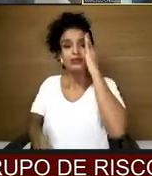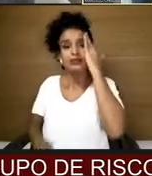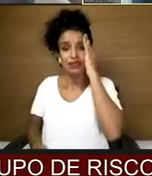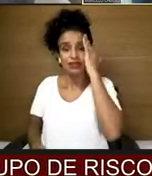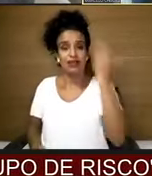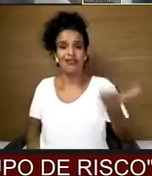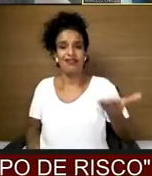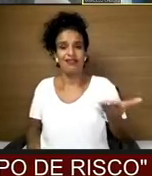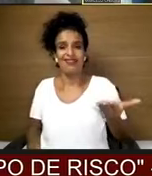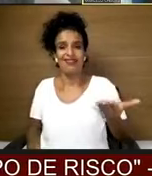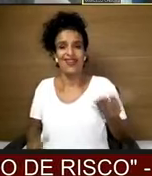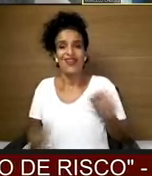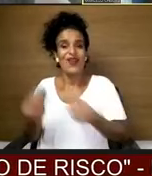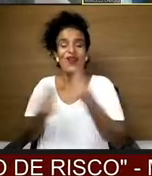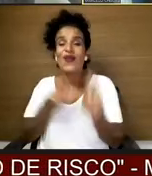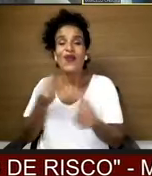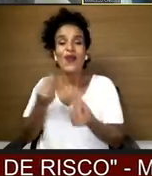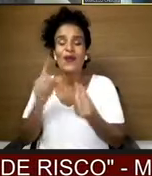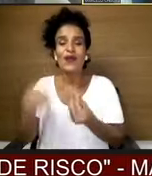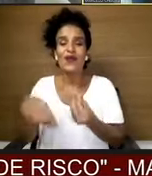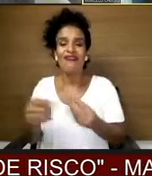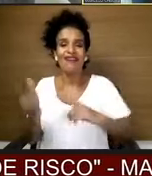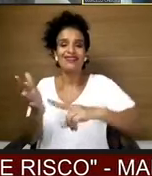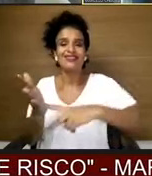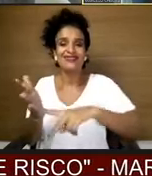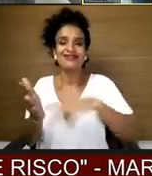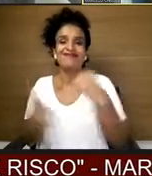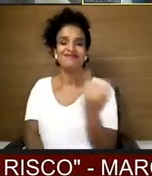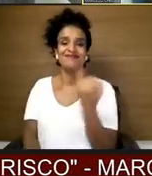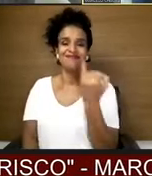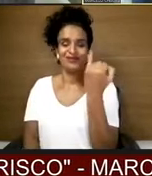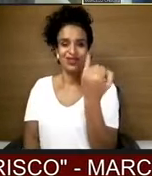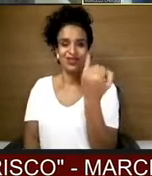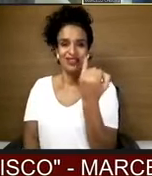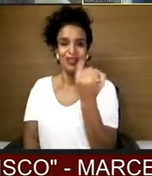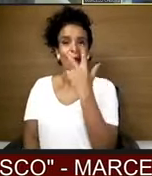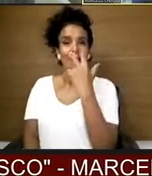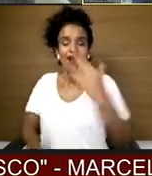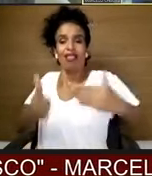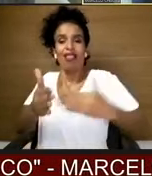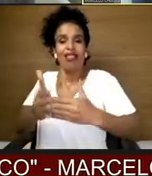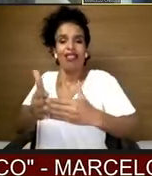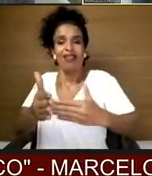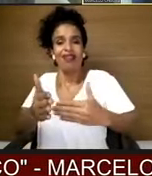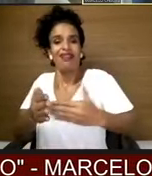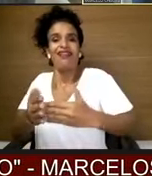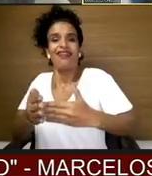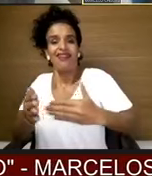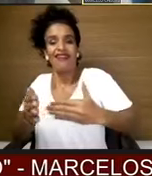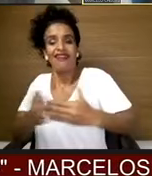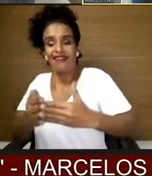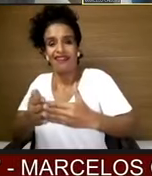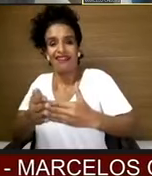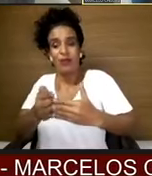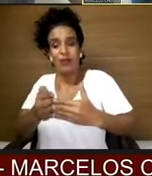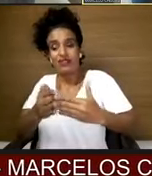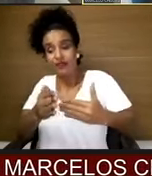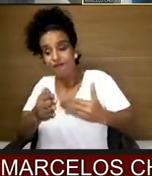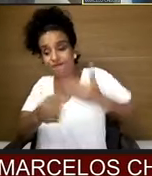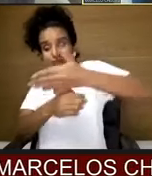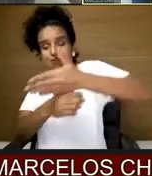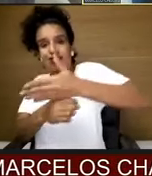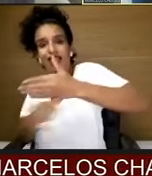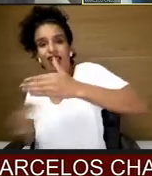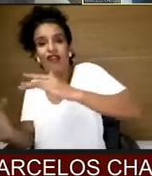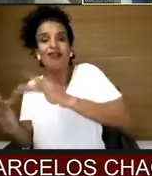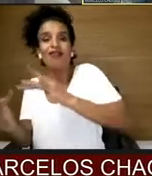sindical, essa discussão como um todo, é a trincheira que separa, é a trincheira que defende. Porque esse debate ele